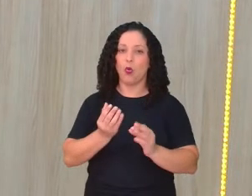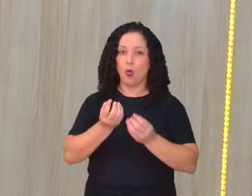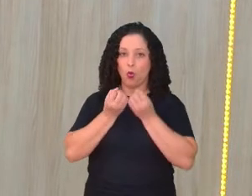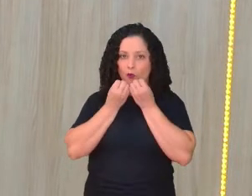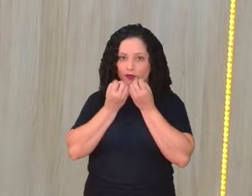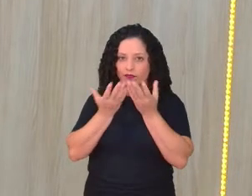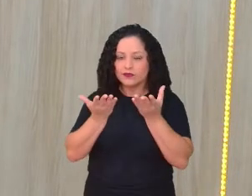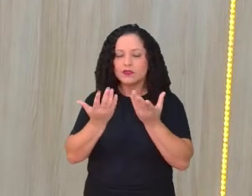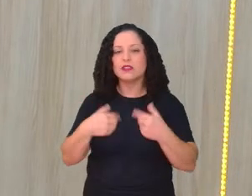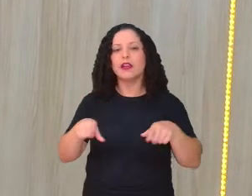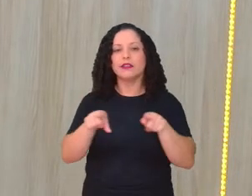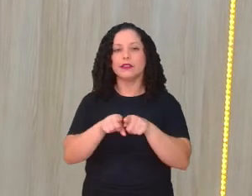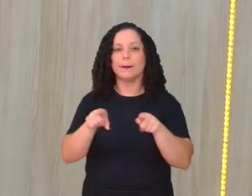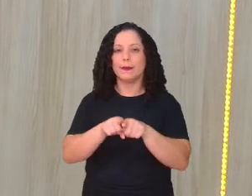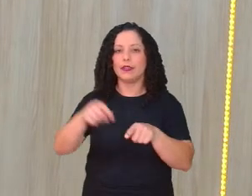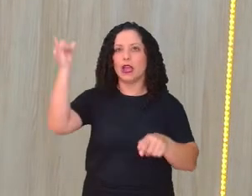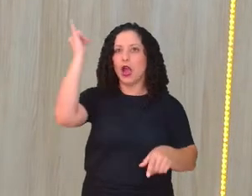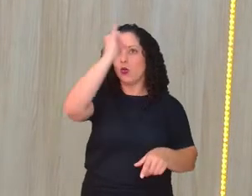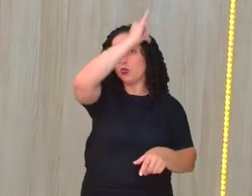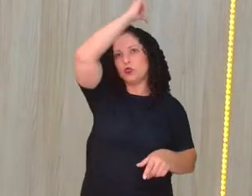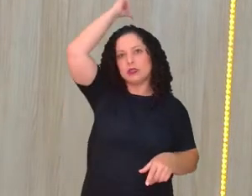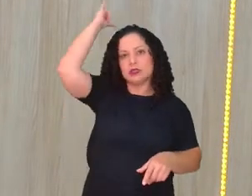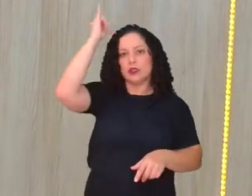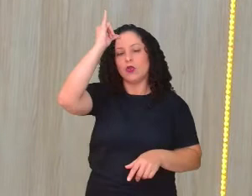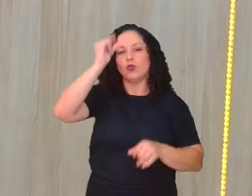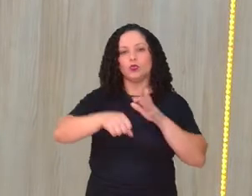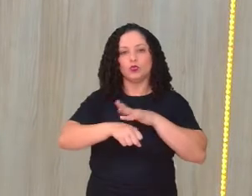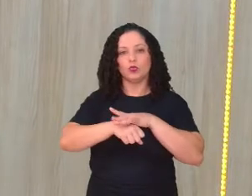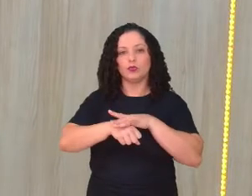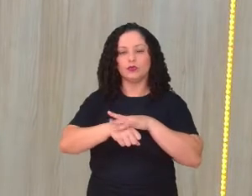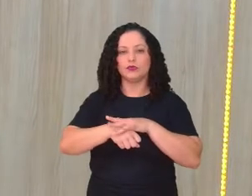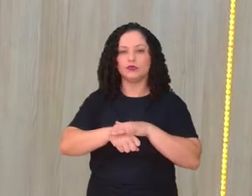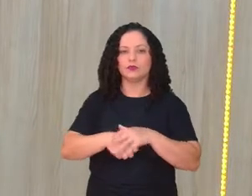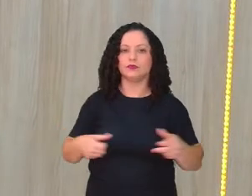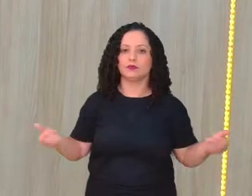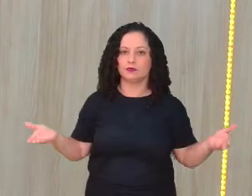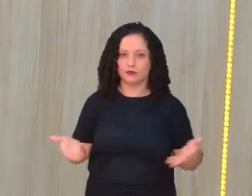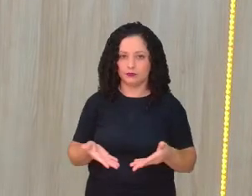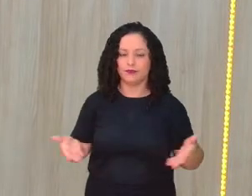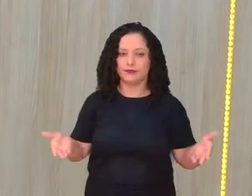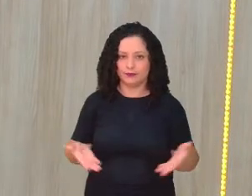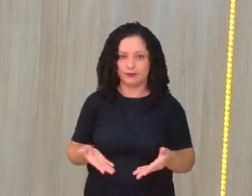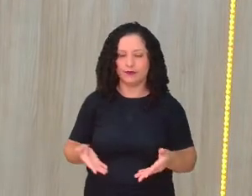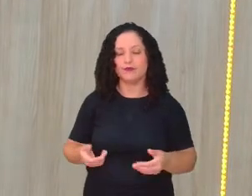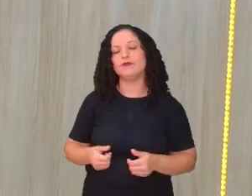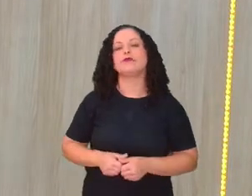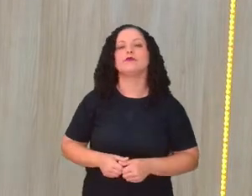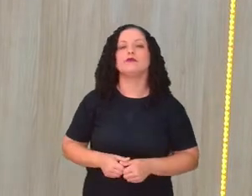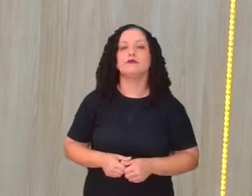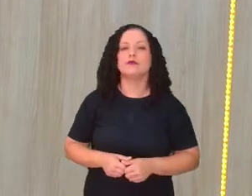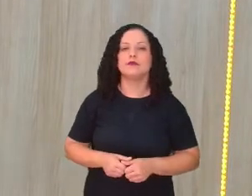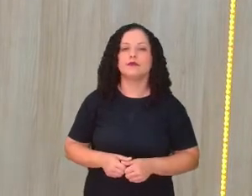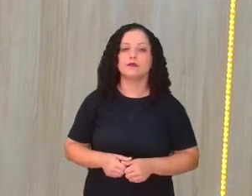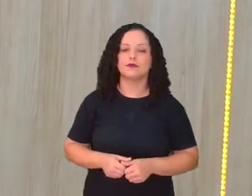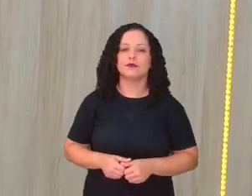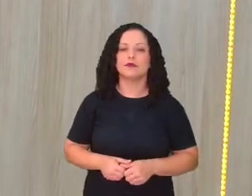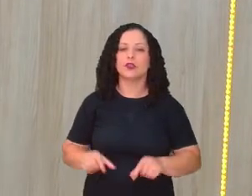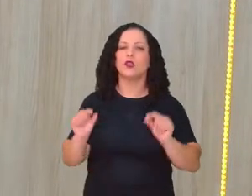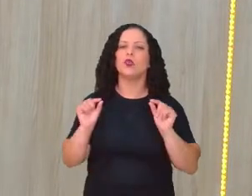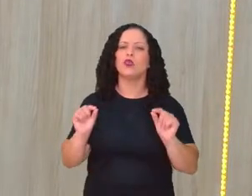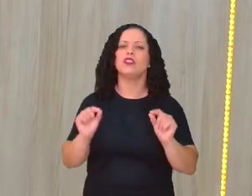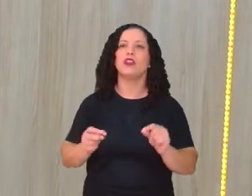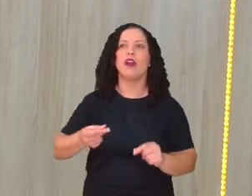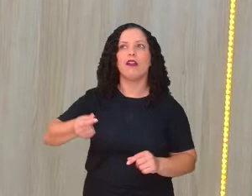a unção dos enfermos, que agora virou unção dos doentes. Por quê? É a chamada antiga, né,